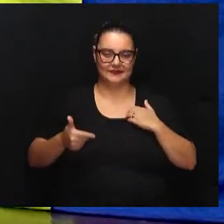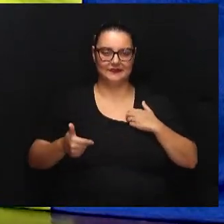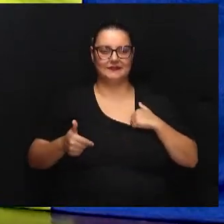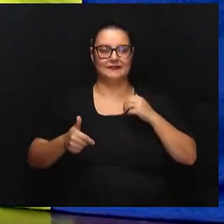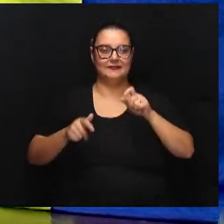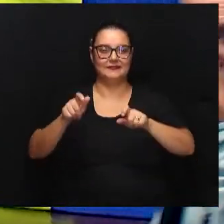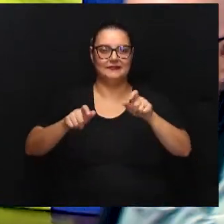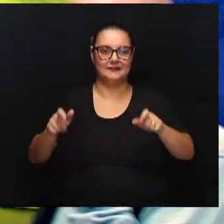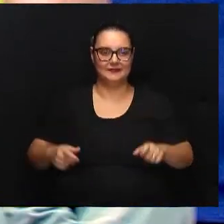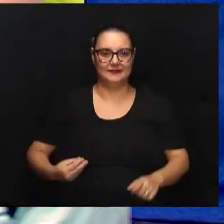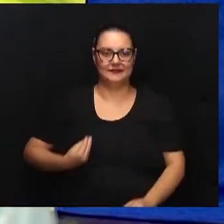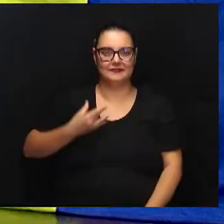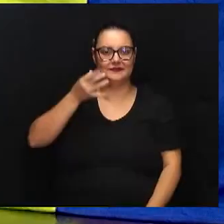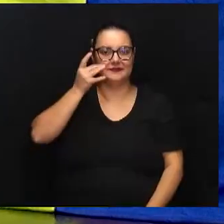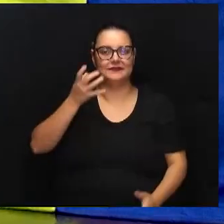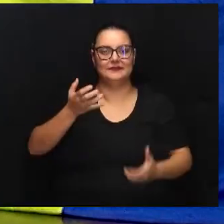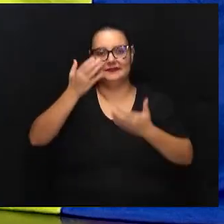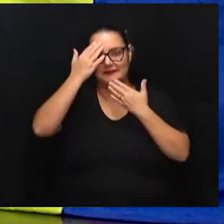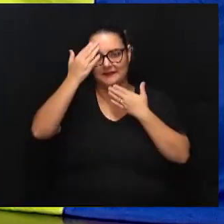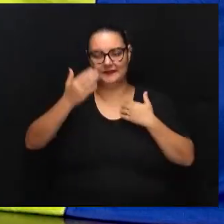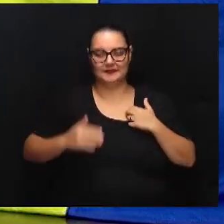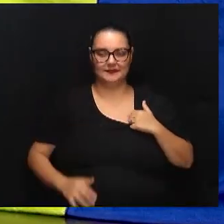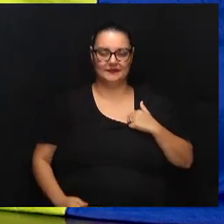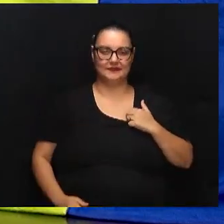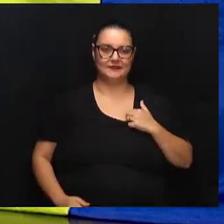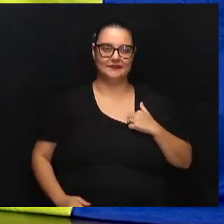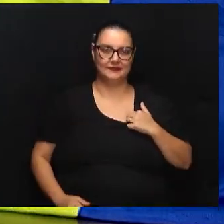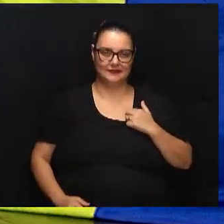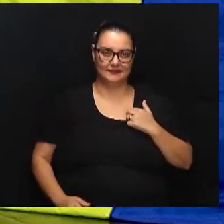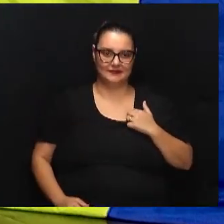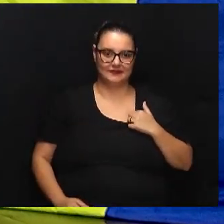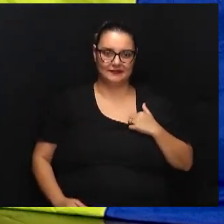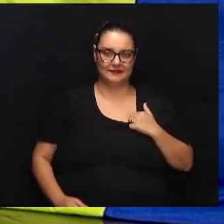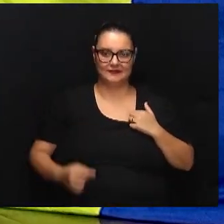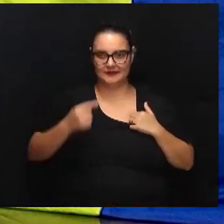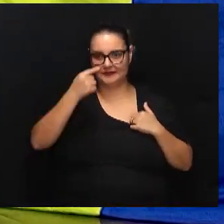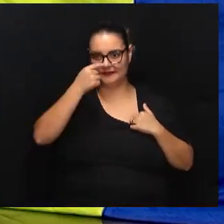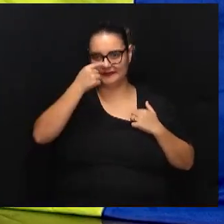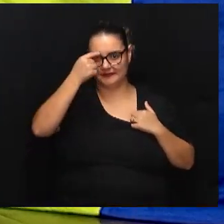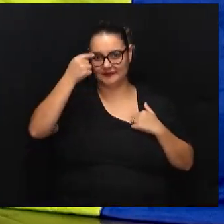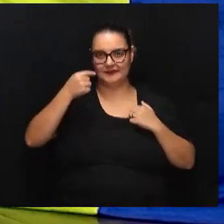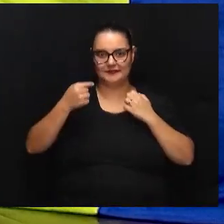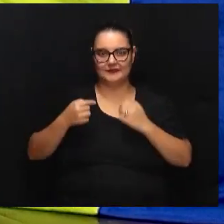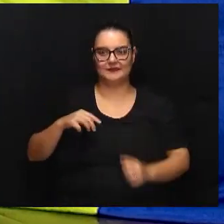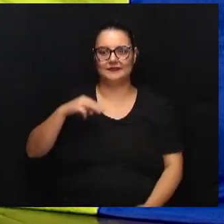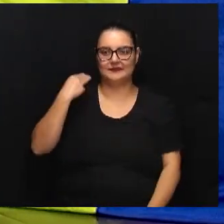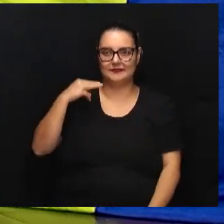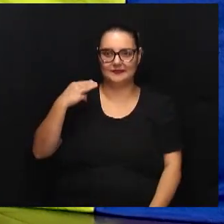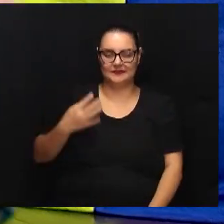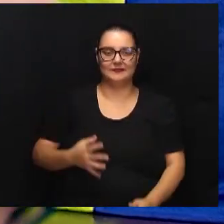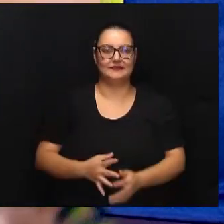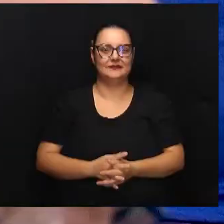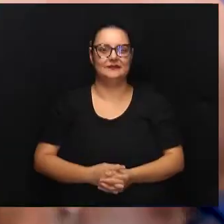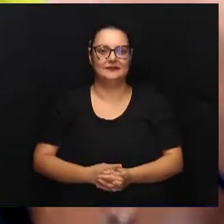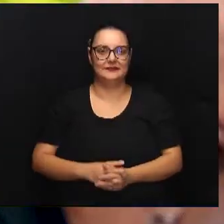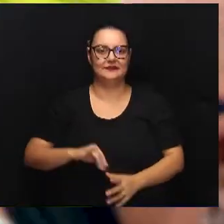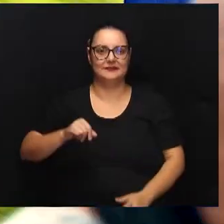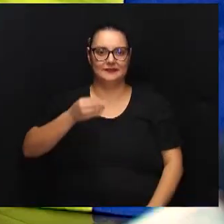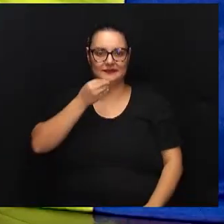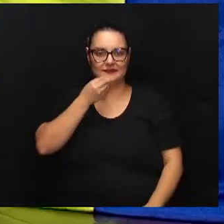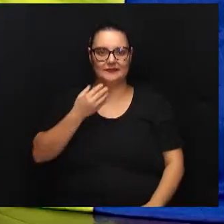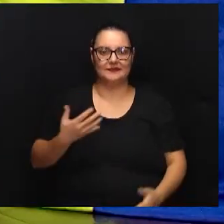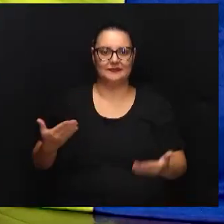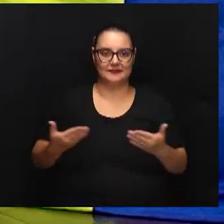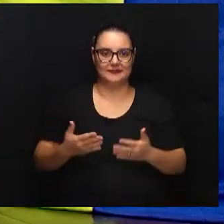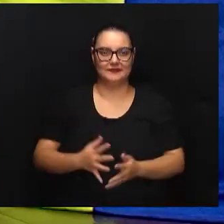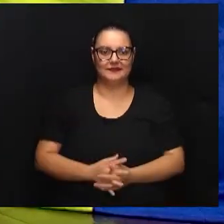Boa noite a todas as pessoas presentes. Quero agradecer a Paola e a Mariana Conte aí